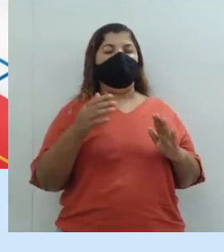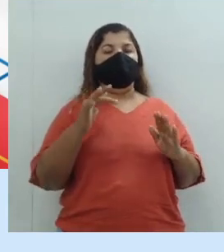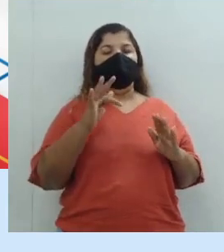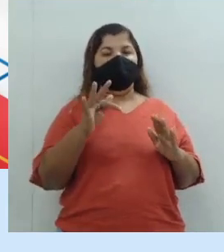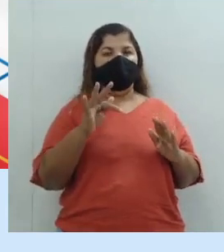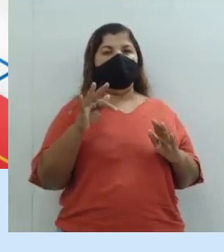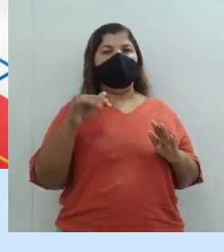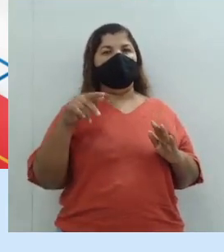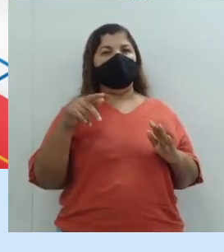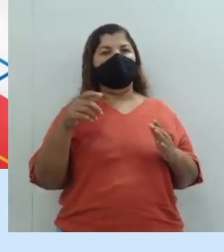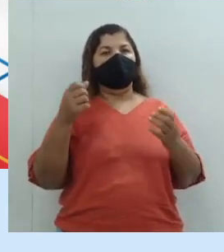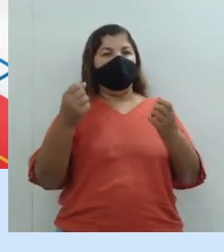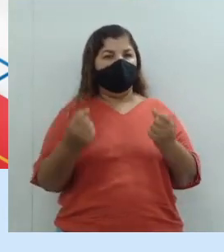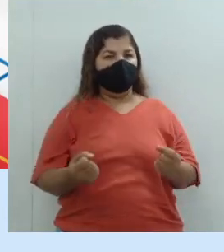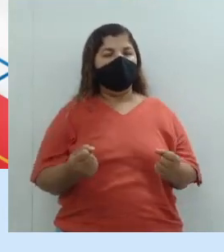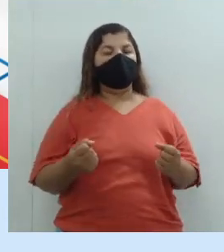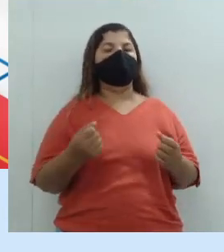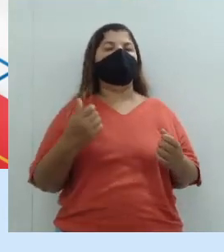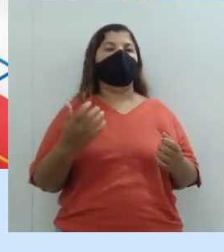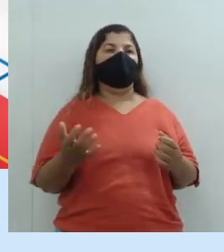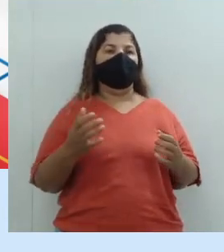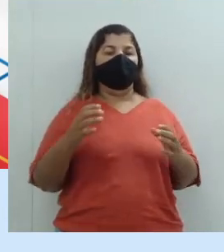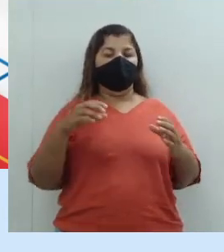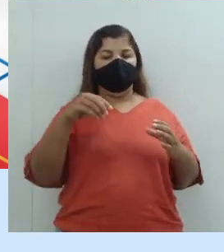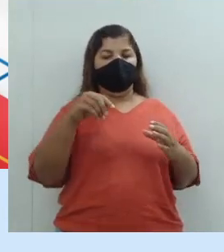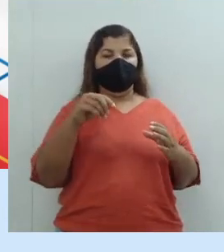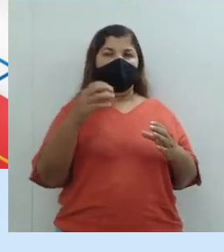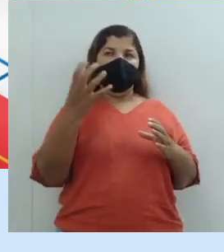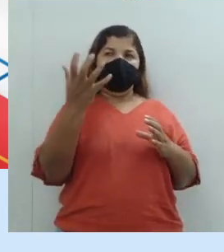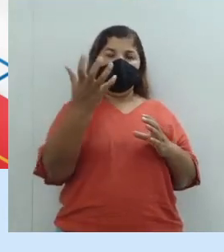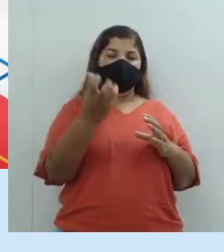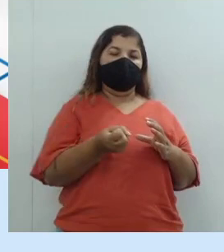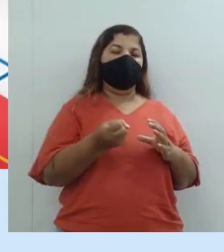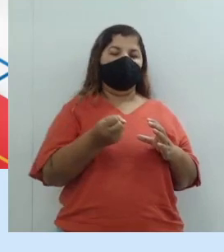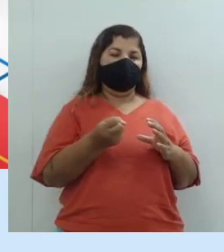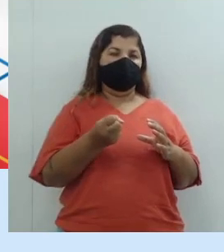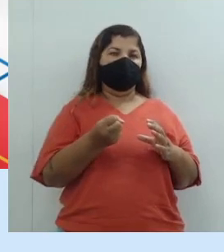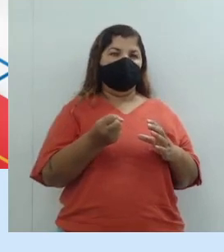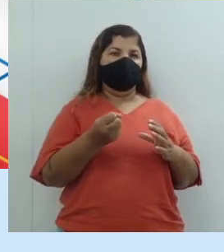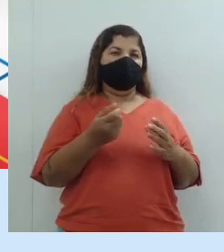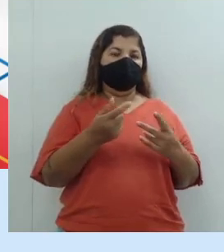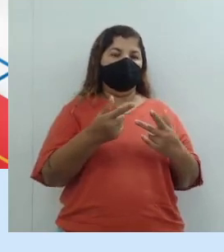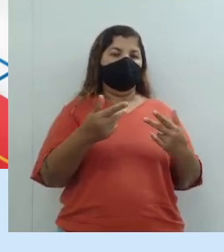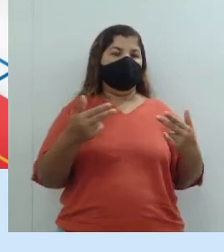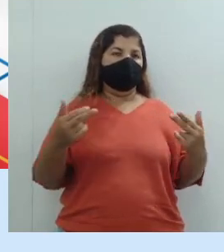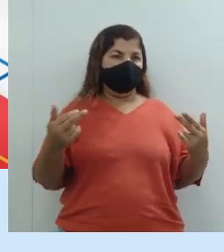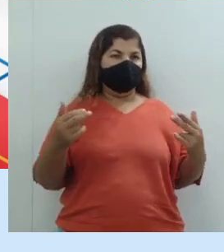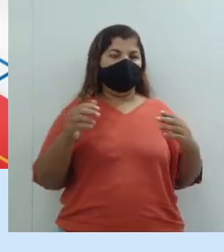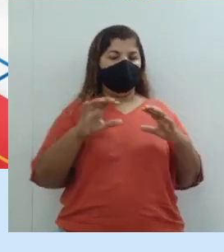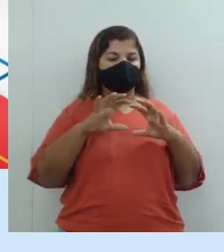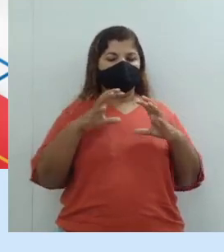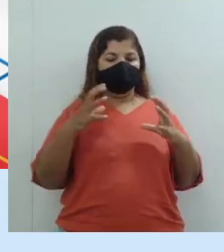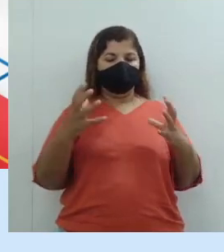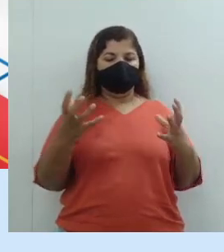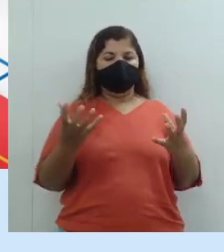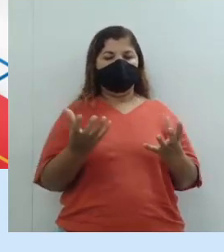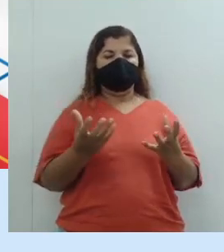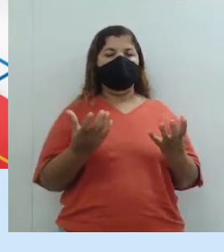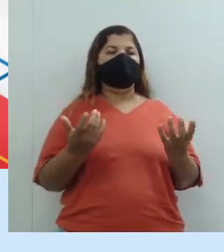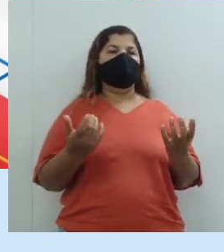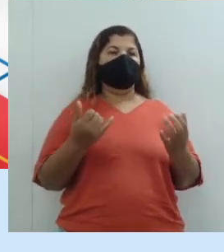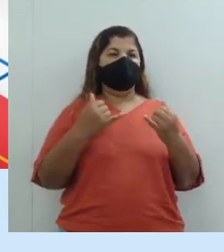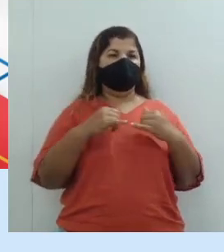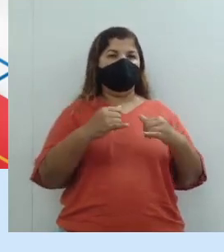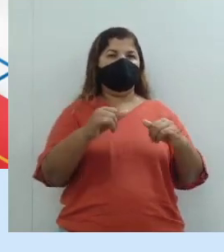força gravitacional com que a Terra atrai os corpos próximos à superfície. Então, devido à ação do campo gravitacional, a Terra